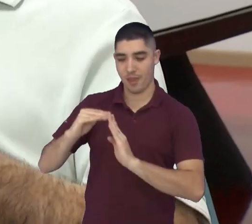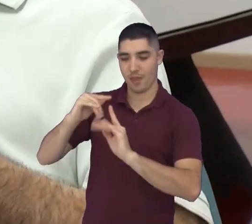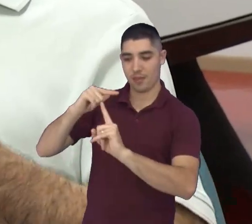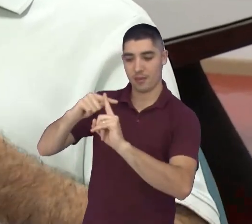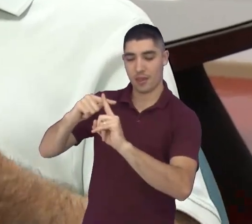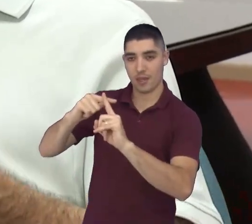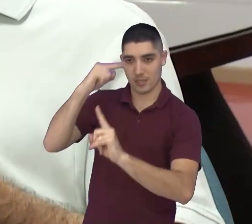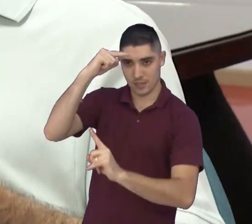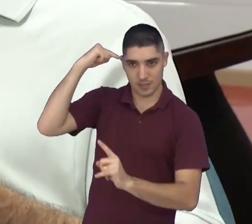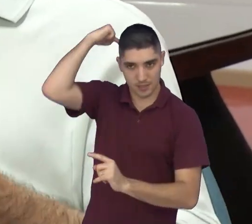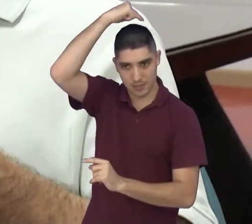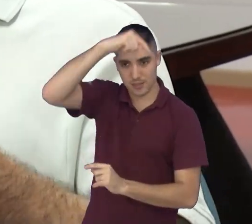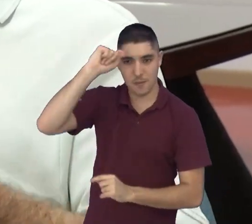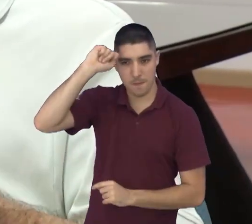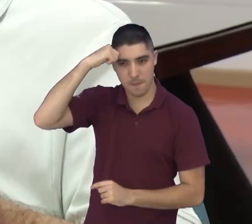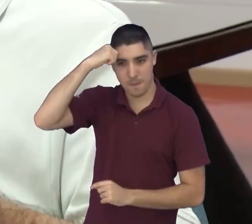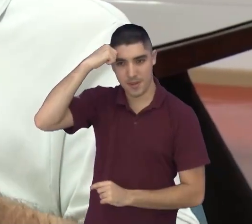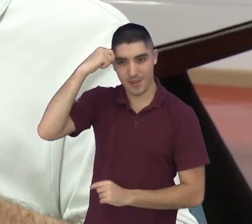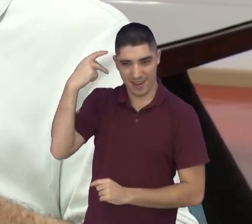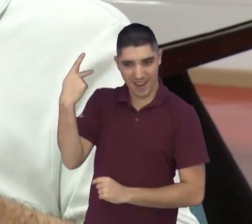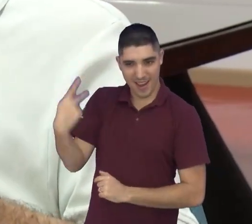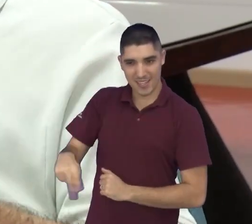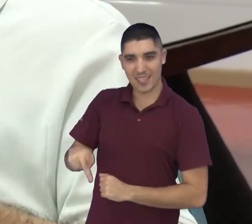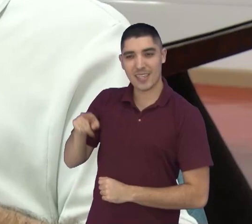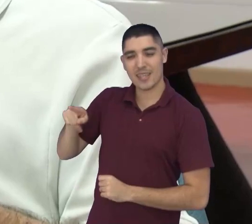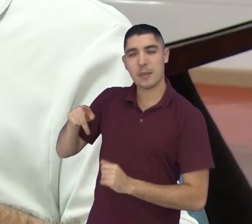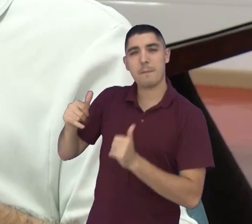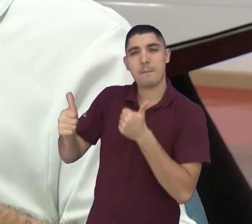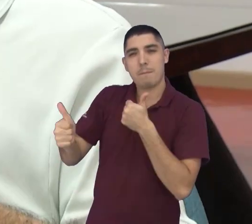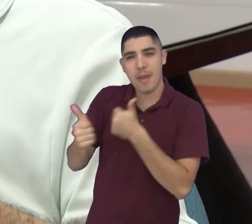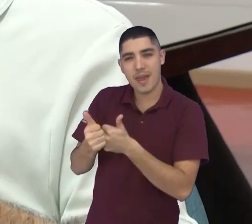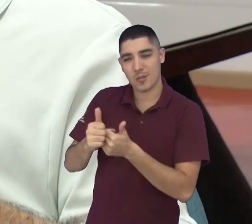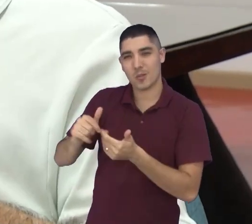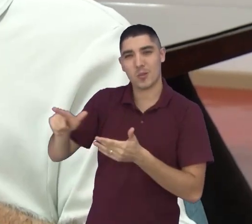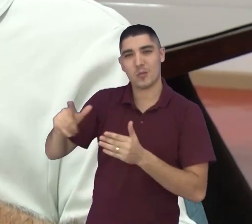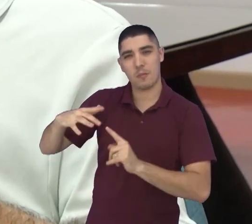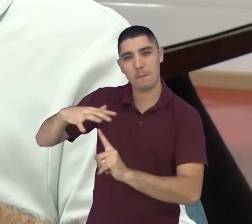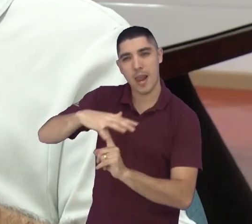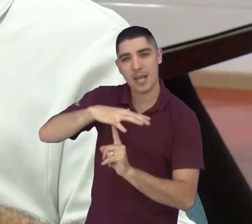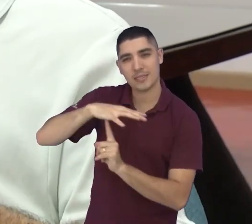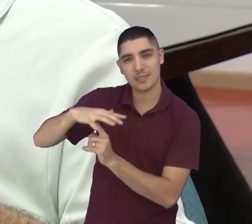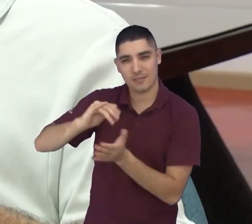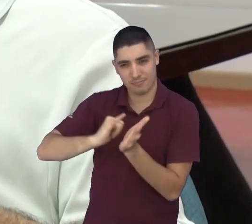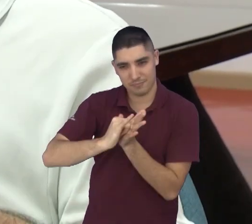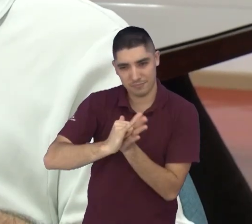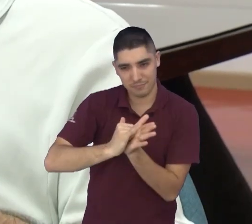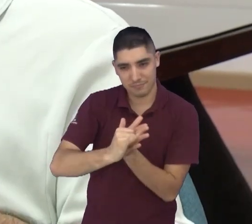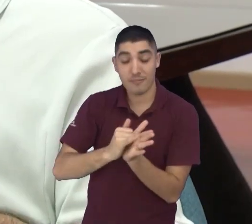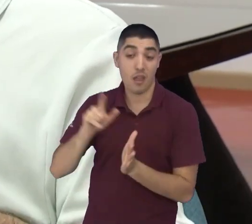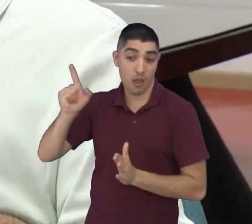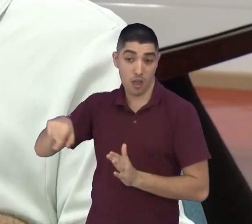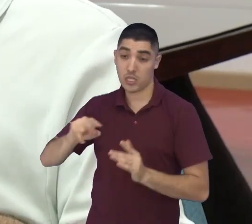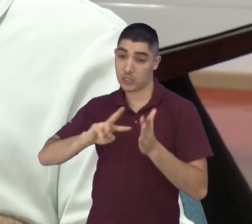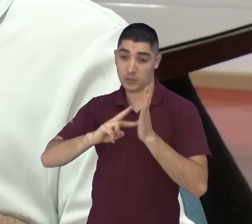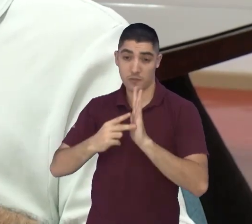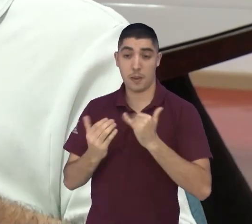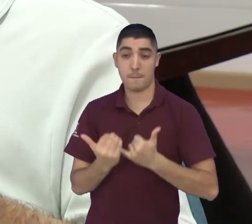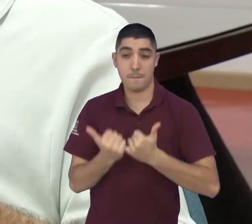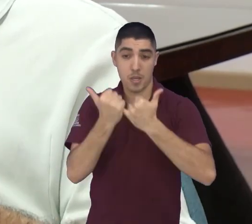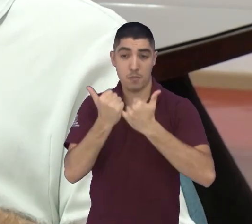Benedito é um patrimônio material. O imaterial é mais ou menos como